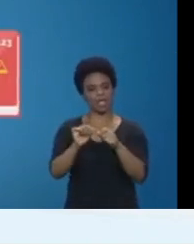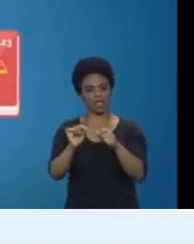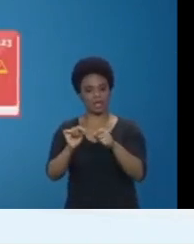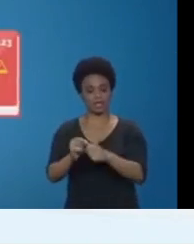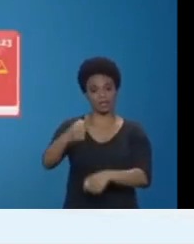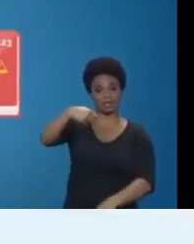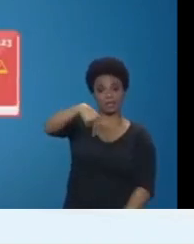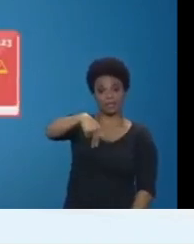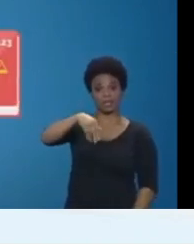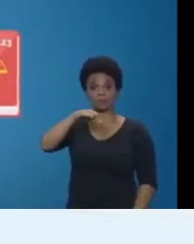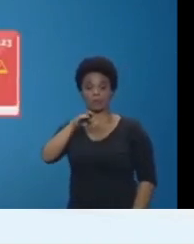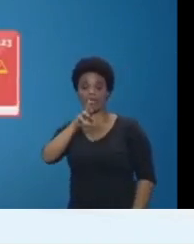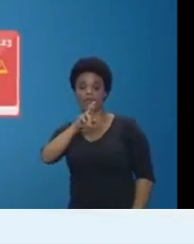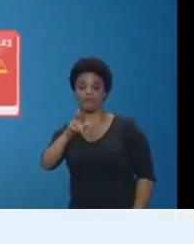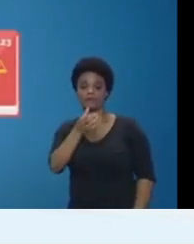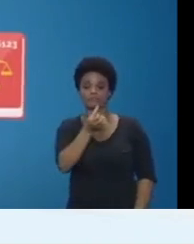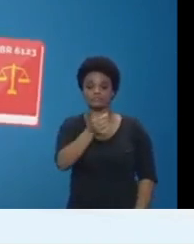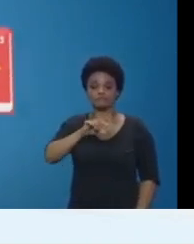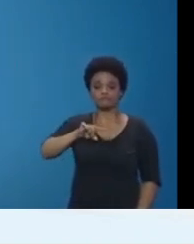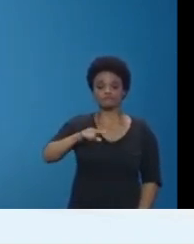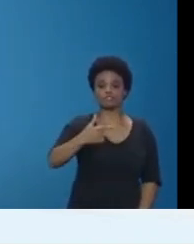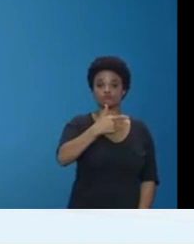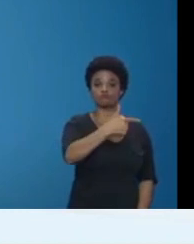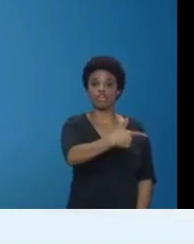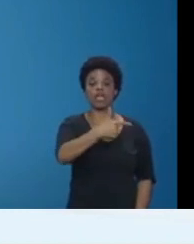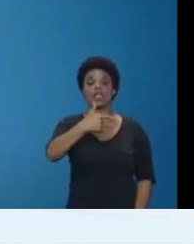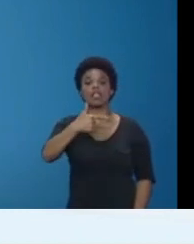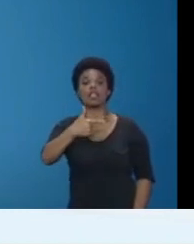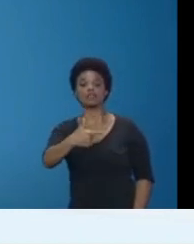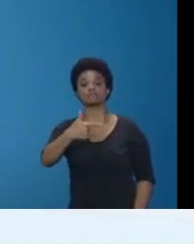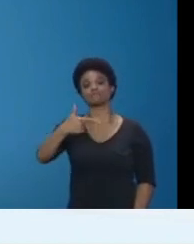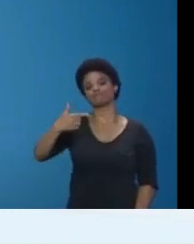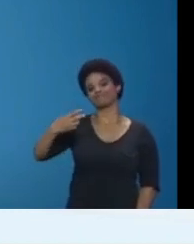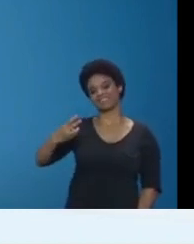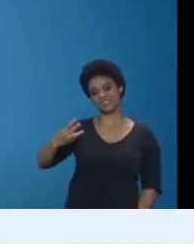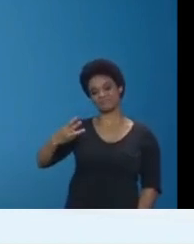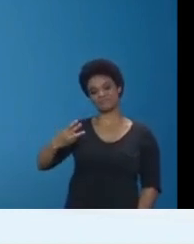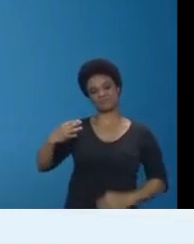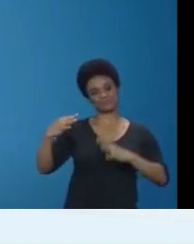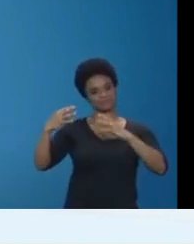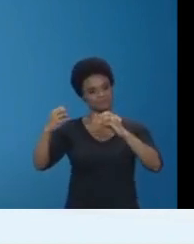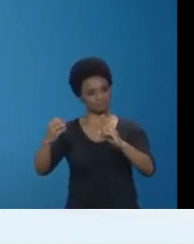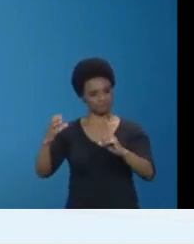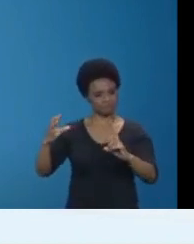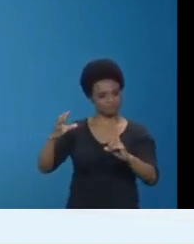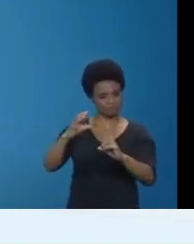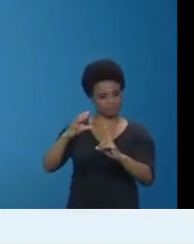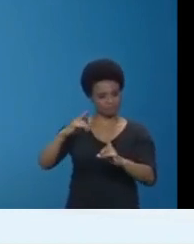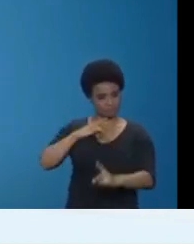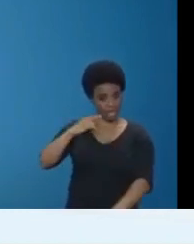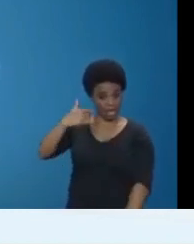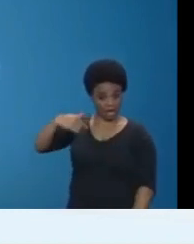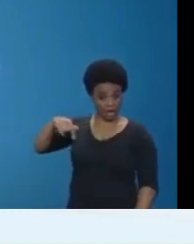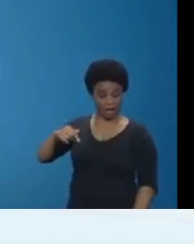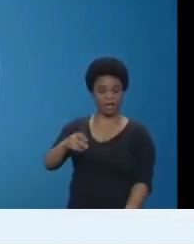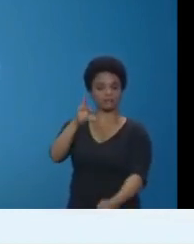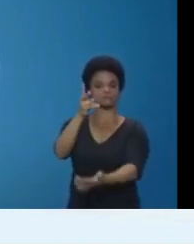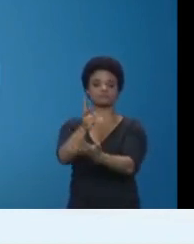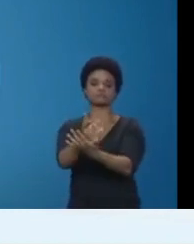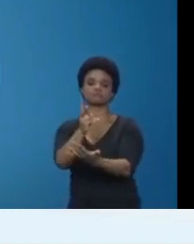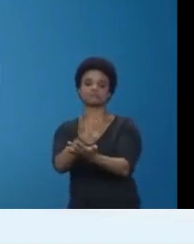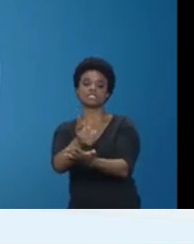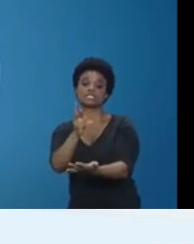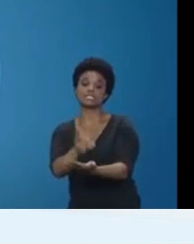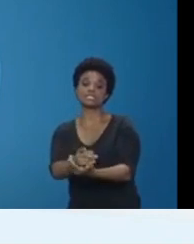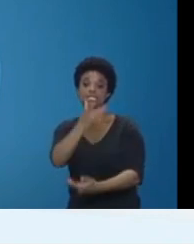NBR 6123. Já entre as ações verticais mais influentes estão as cargas permanentes. As cargas,